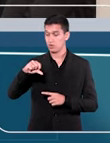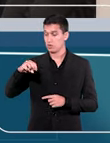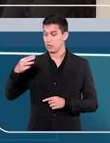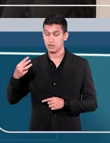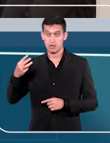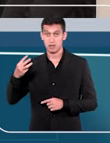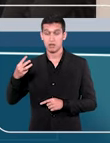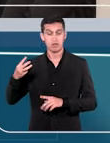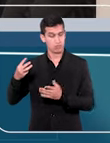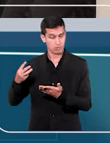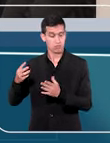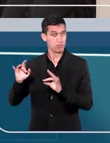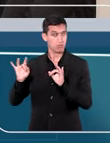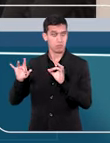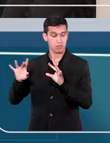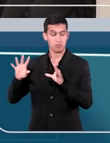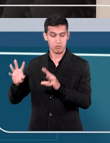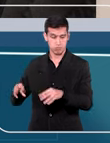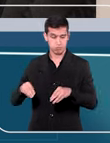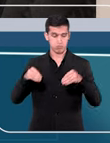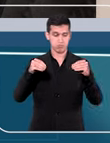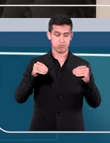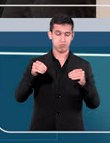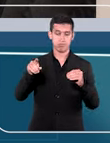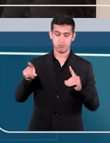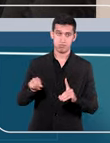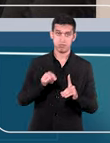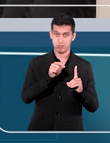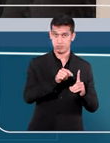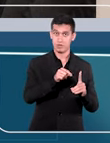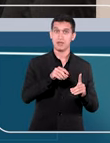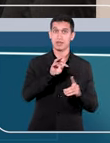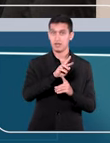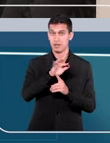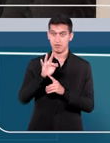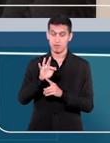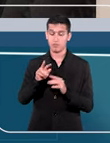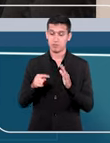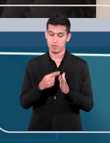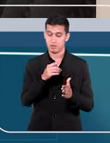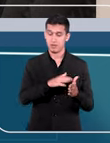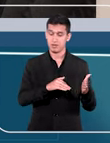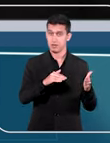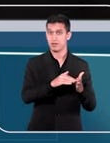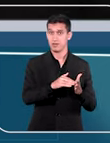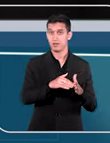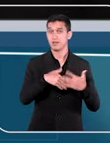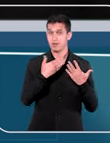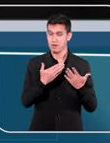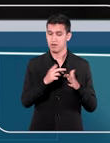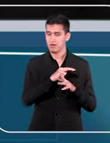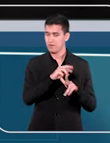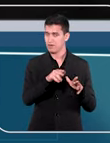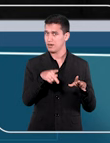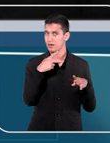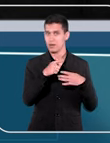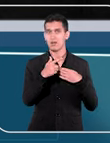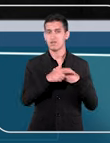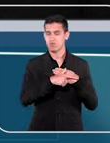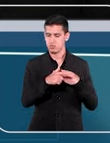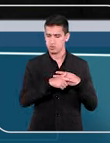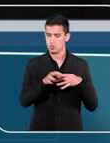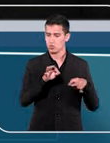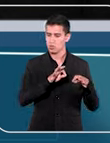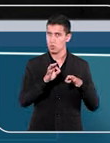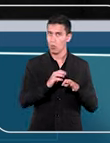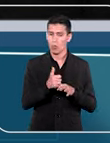1993, promovida por merecimento, passou a integrar o Tribunal Regional Federal da 1ª Região, no qual, entre as diversas